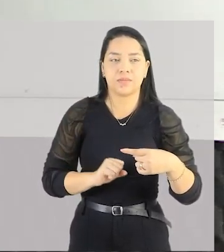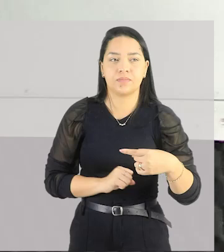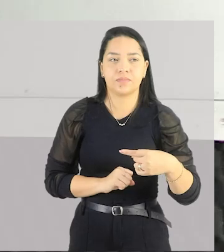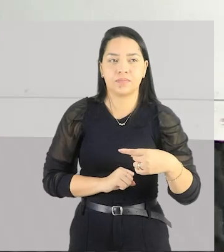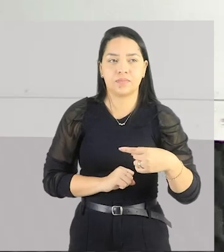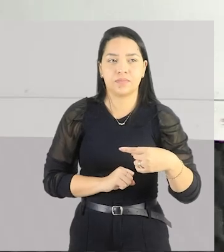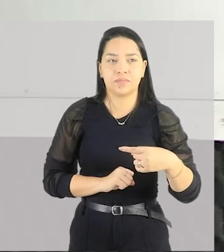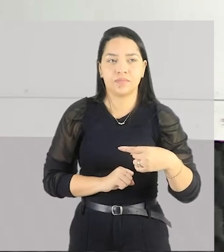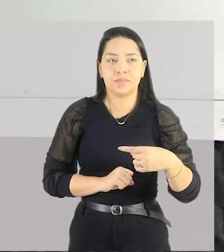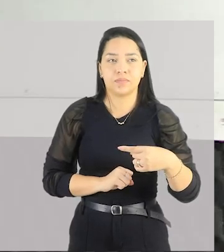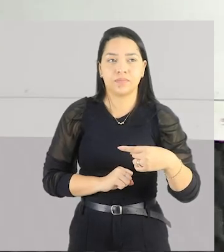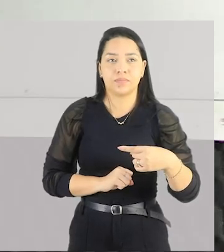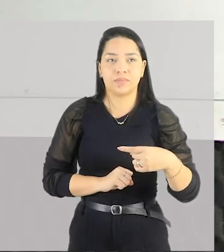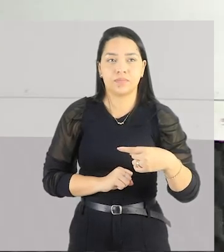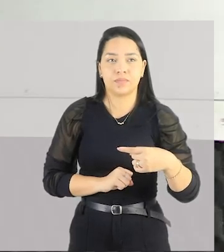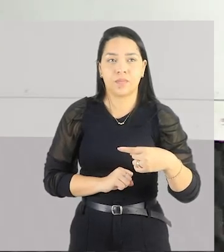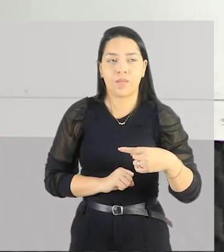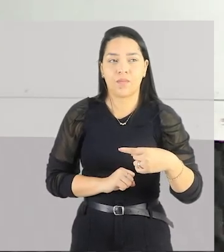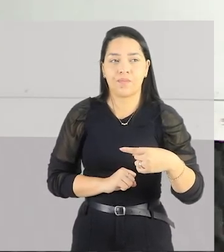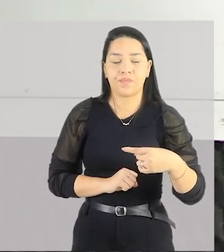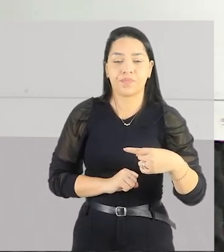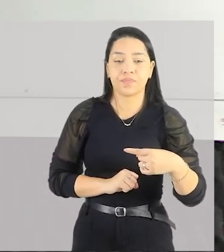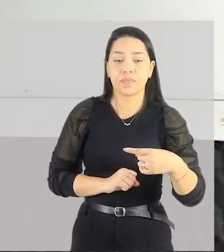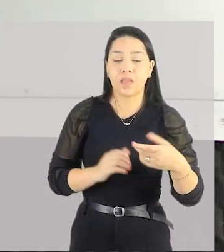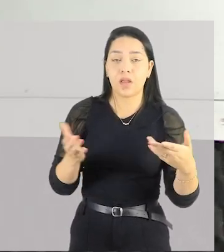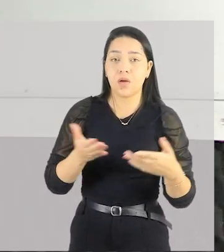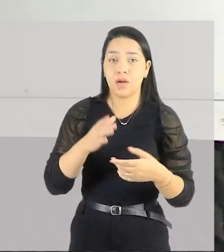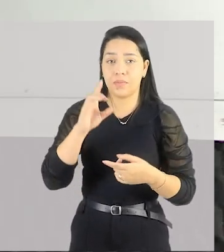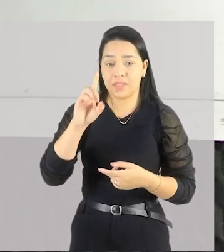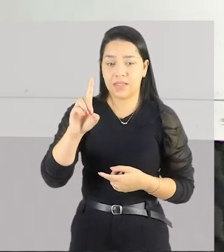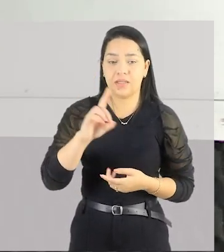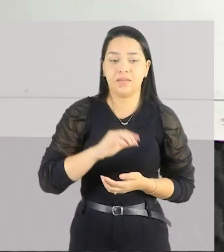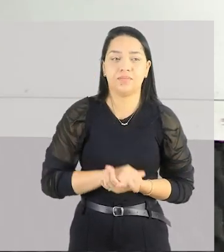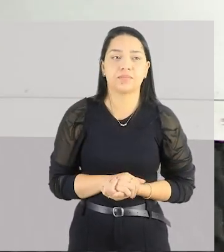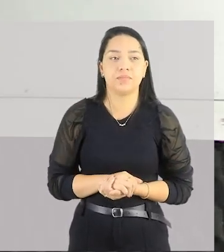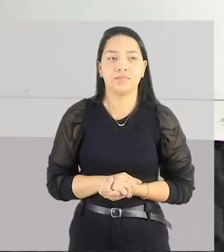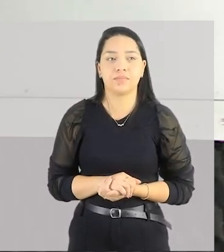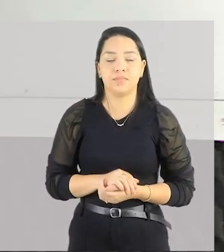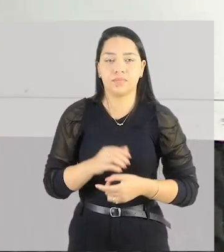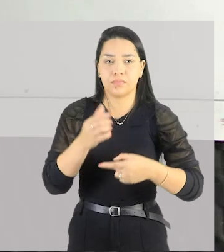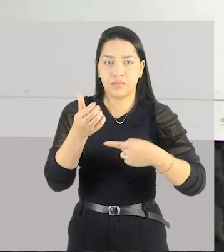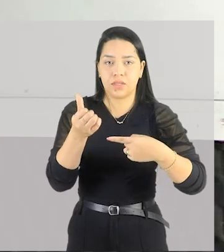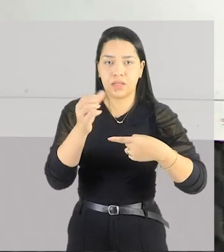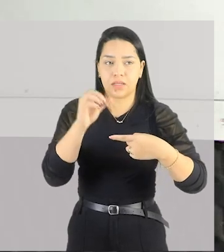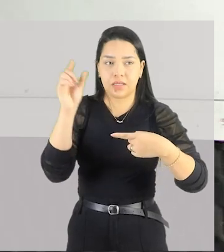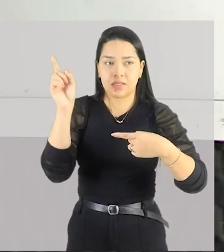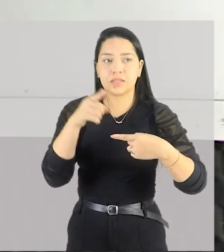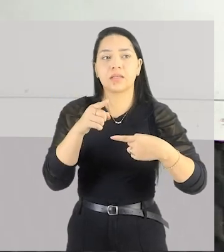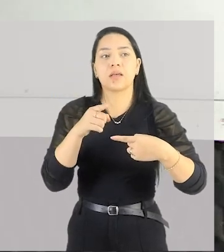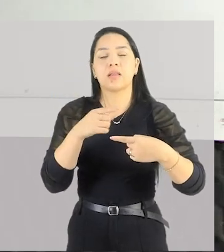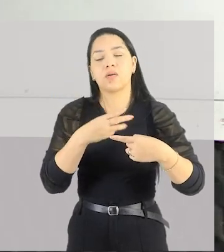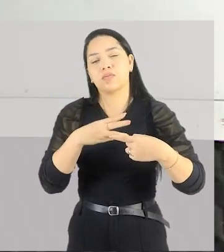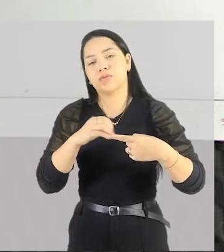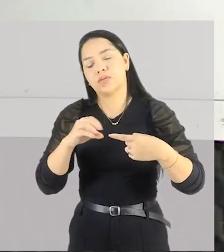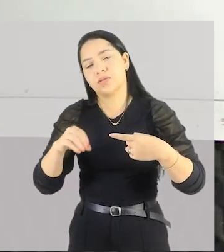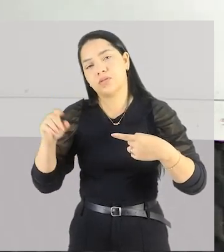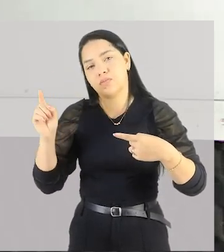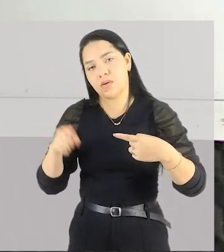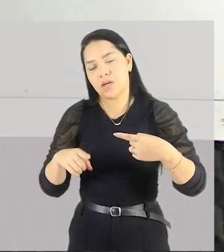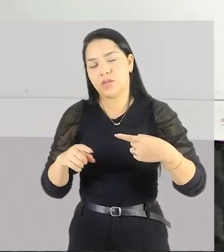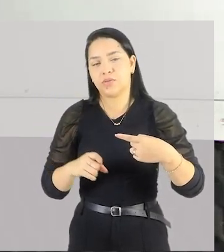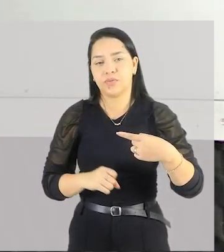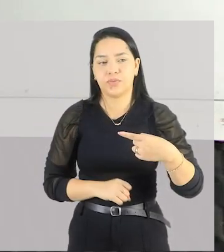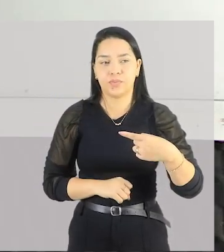C. Tá entendendo? Bora lá. Vou agora para o item D. Cancela-se um 0 de cima com um 0